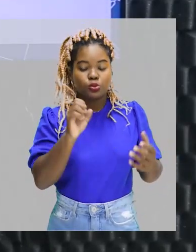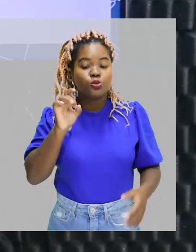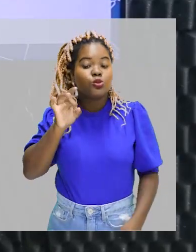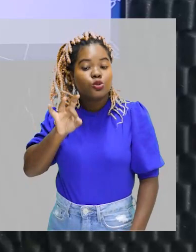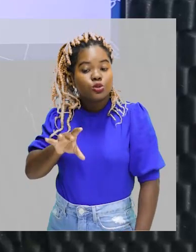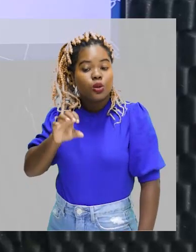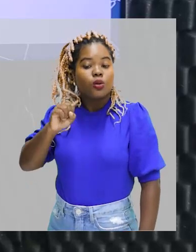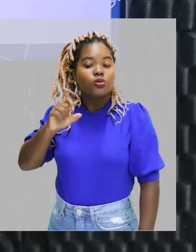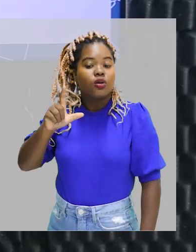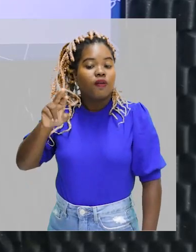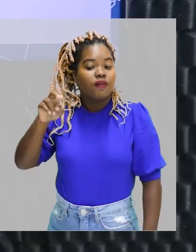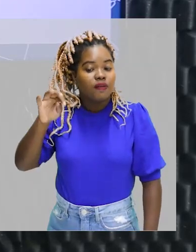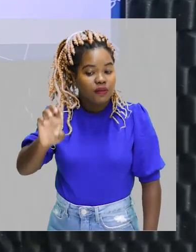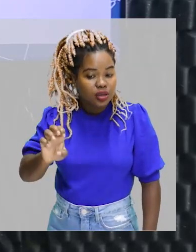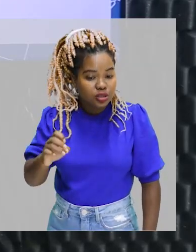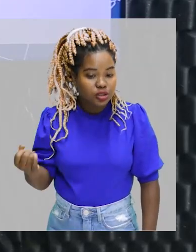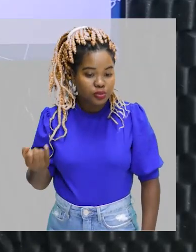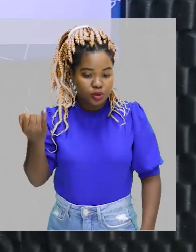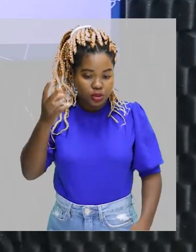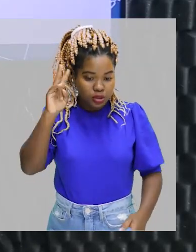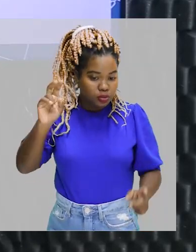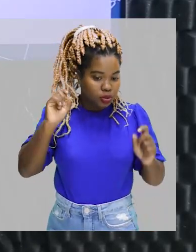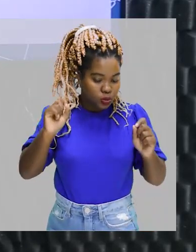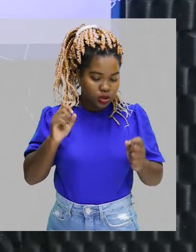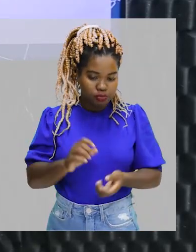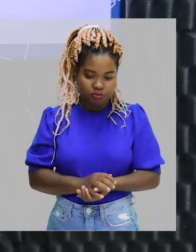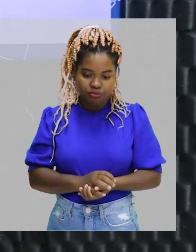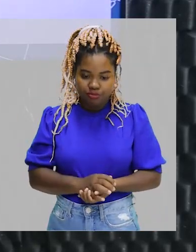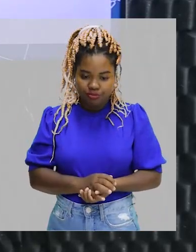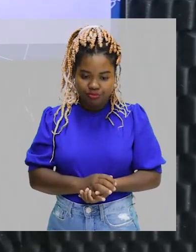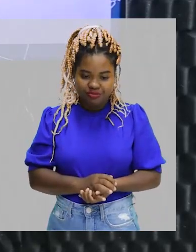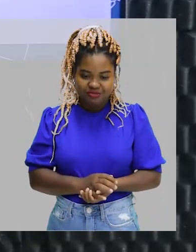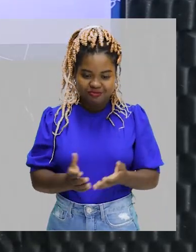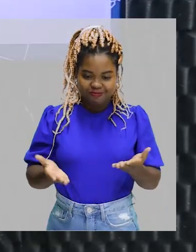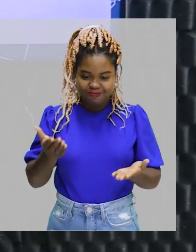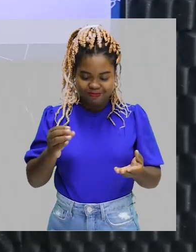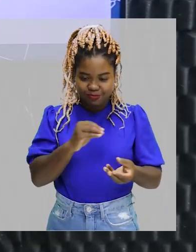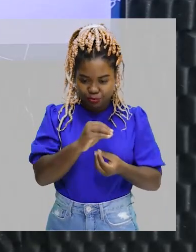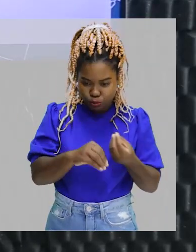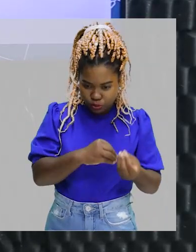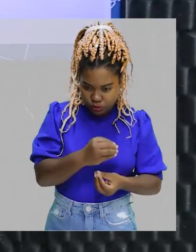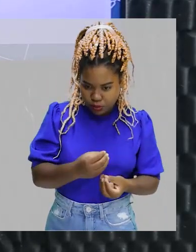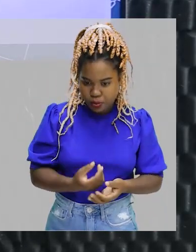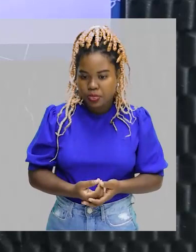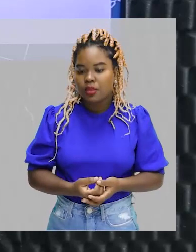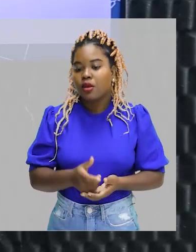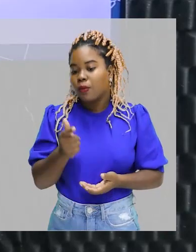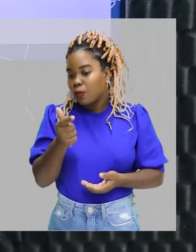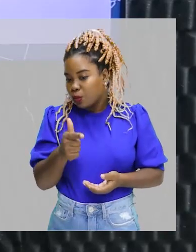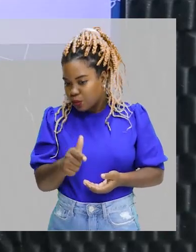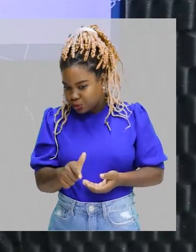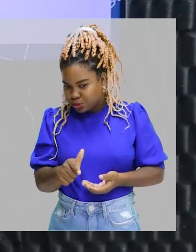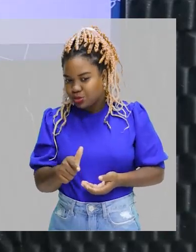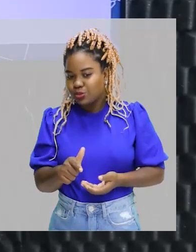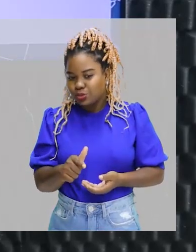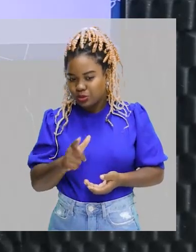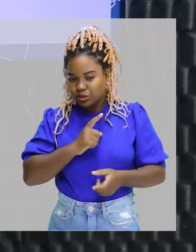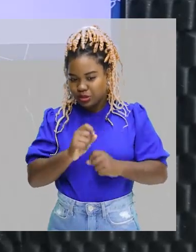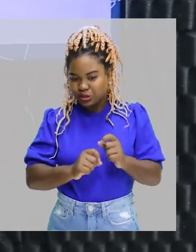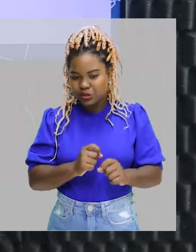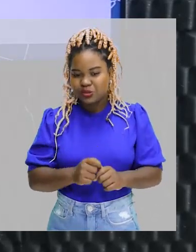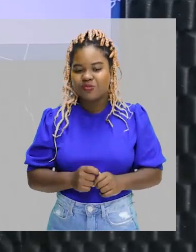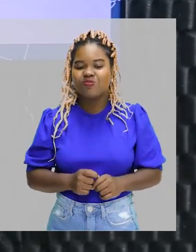solvente. É importante destacar que, quando se concentra uma solução, continuam valendo as